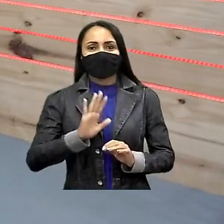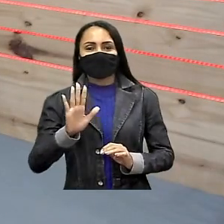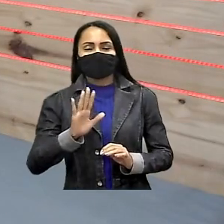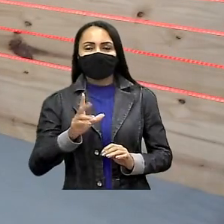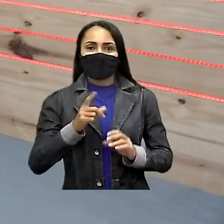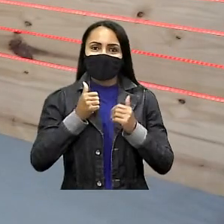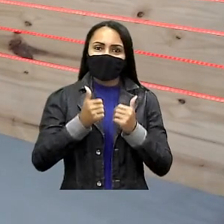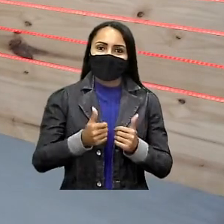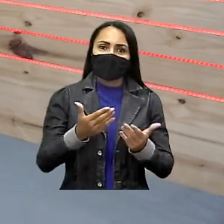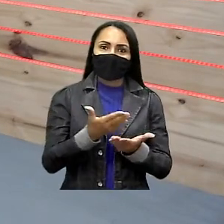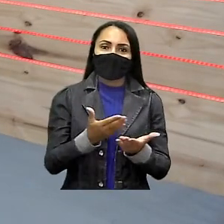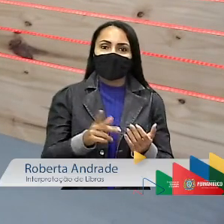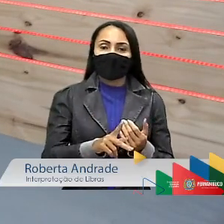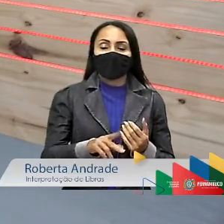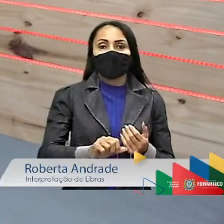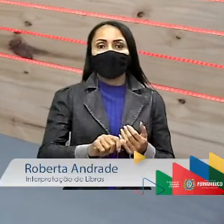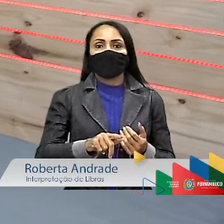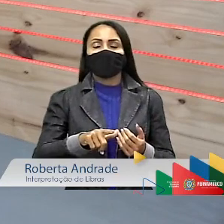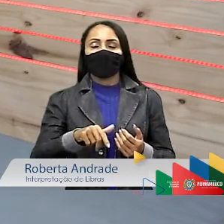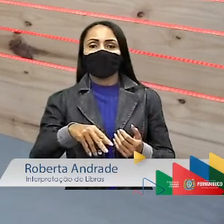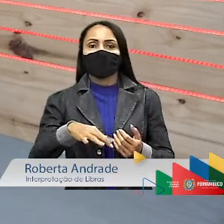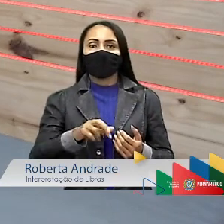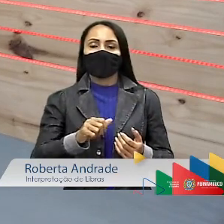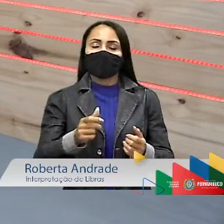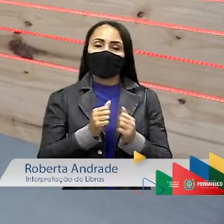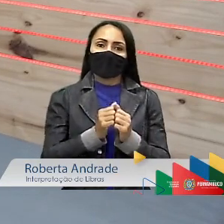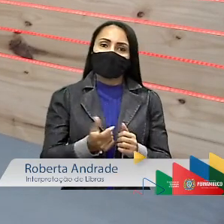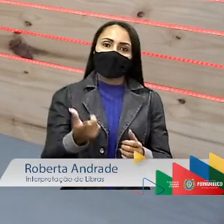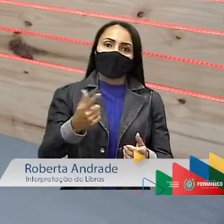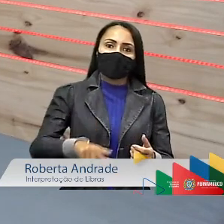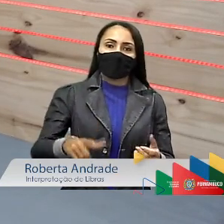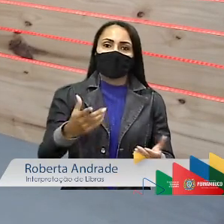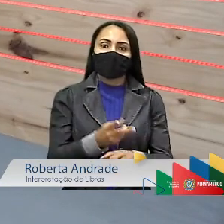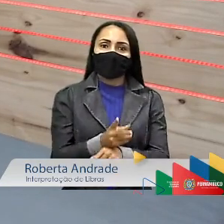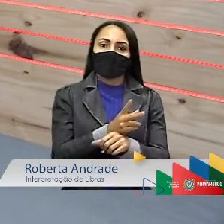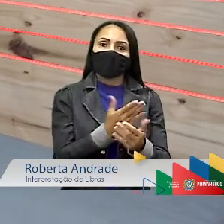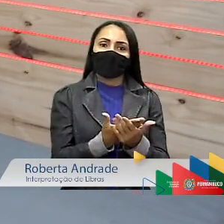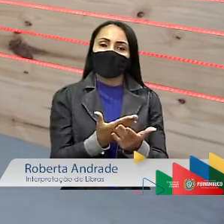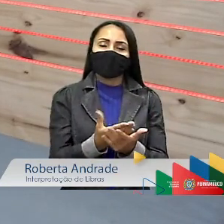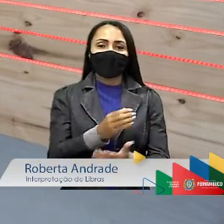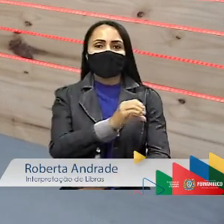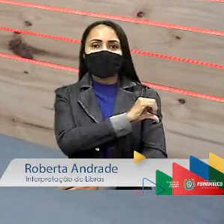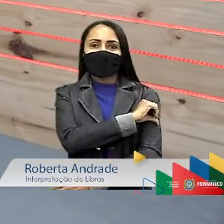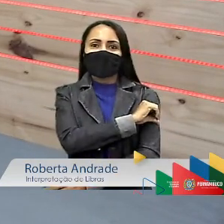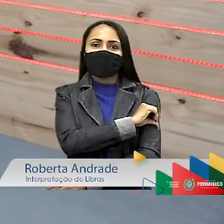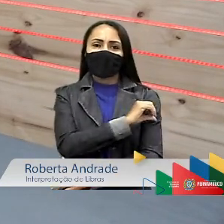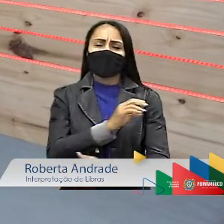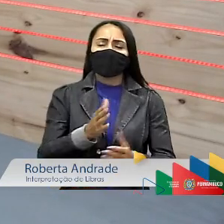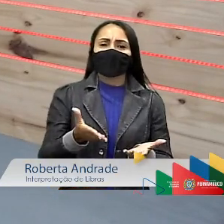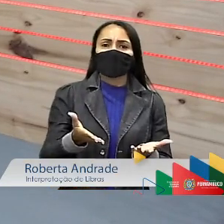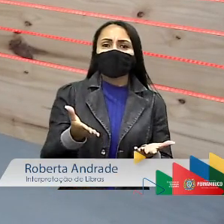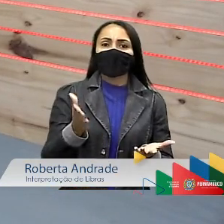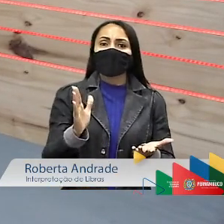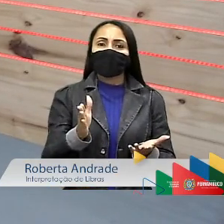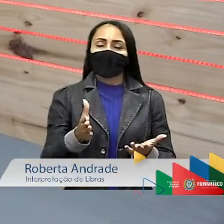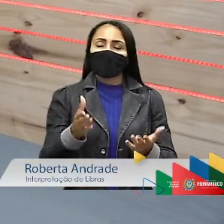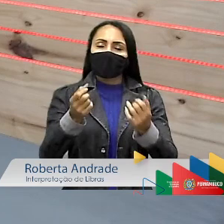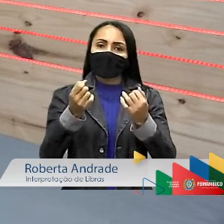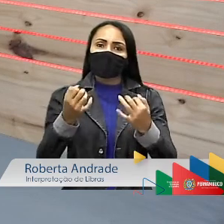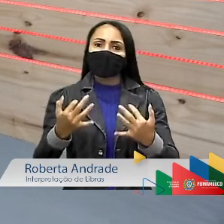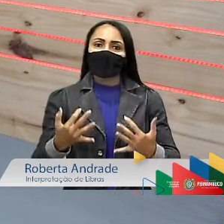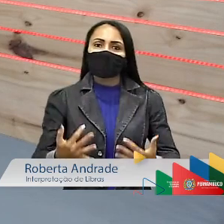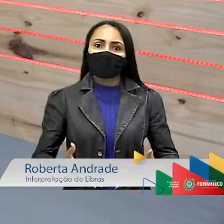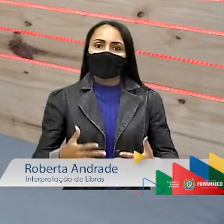Olá, tudo bem? Professor Almir Serpa aqui para mais uma videoaula com você do nono ano, falando